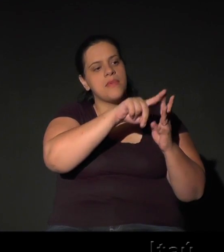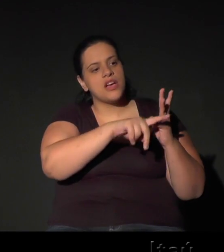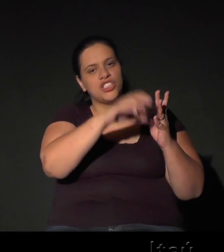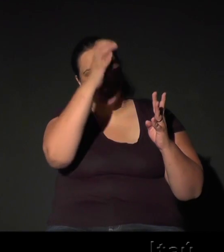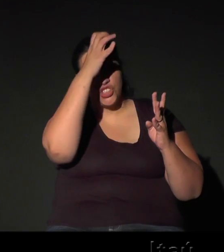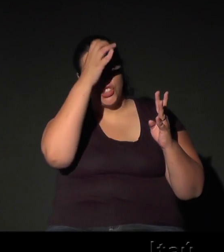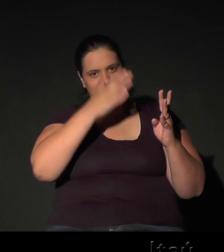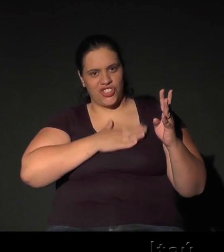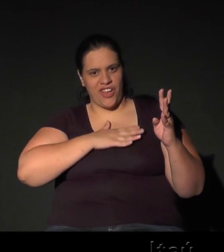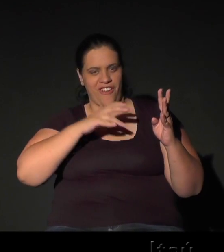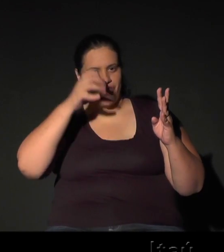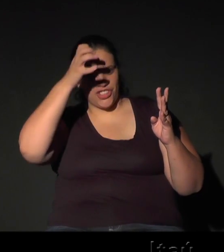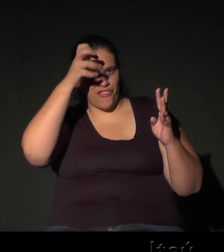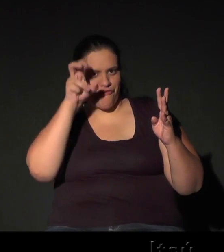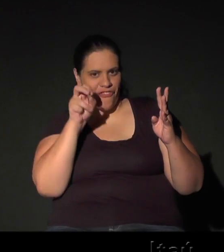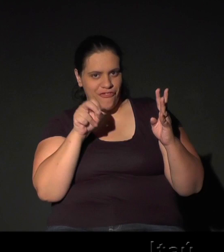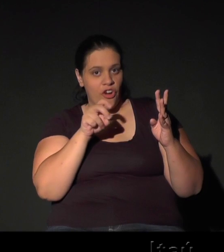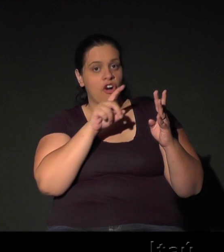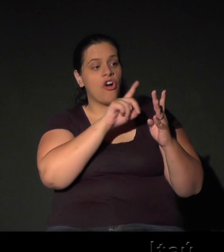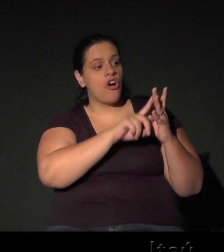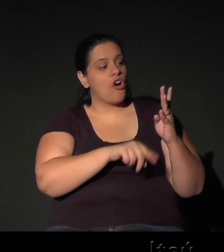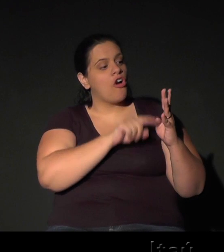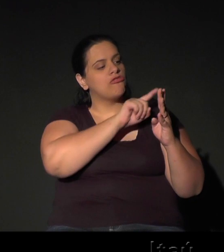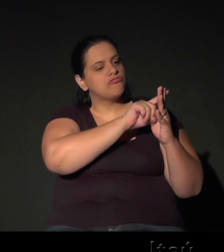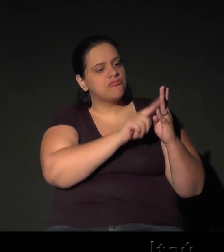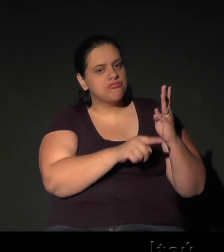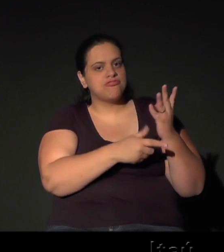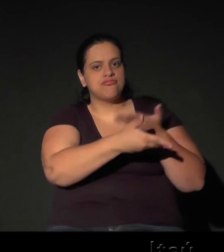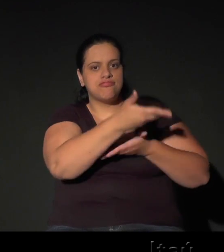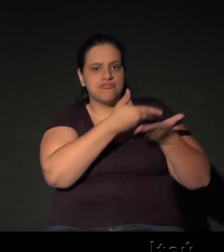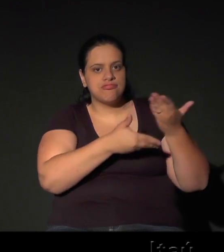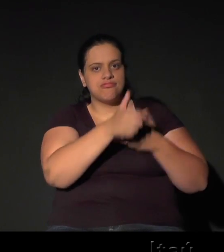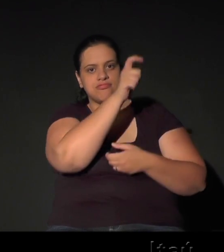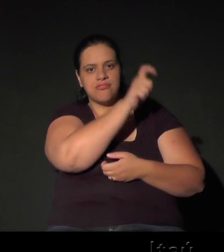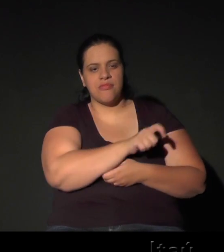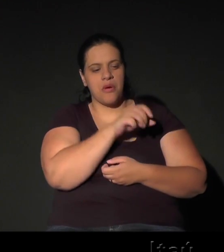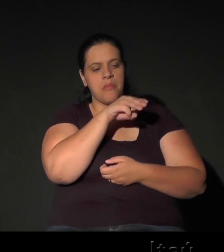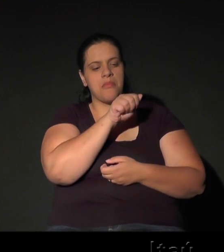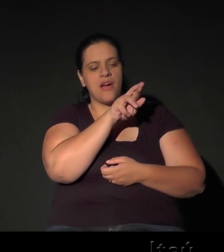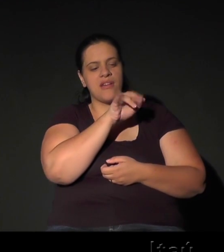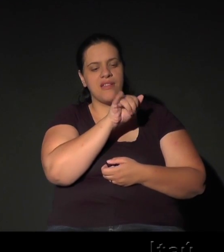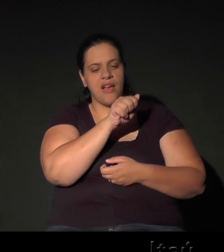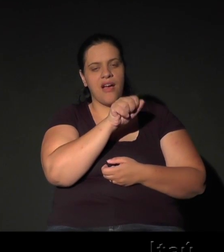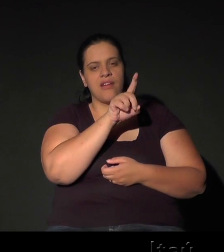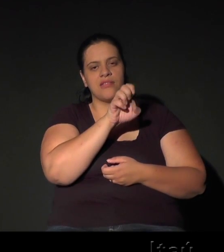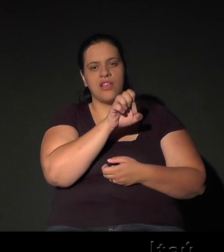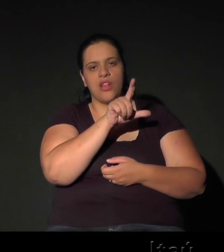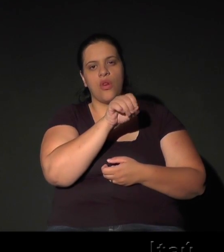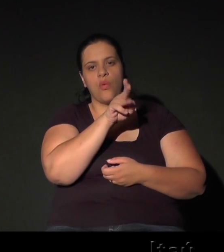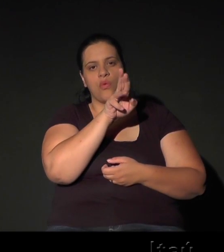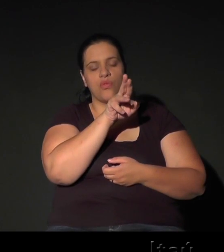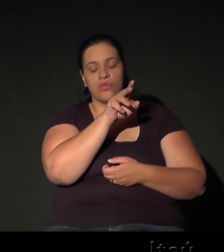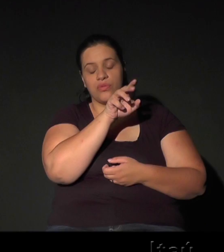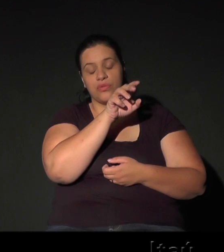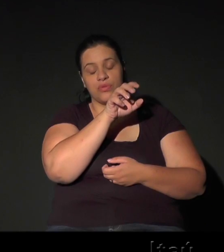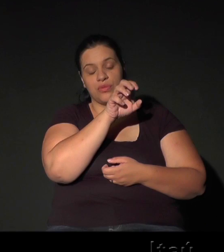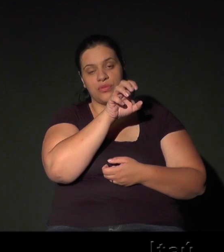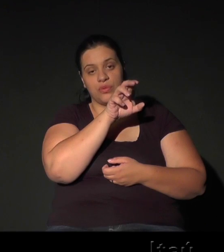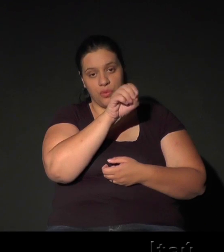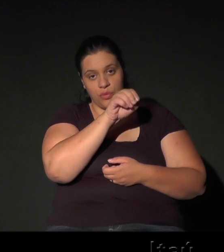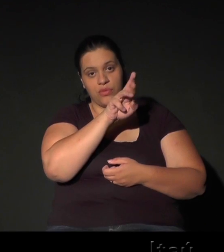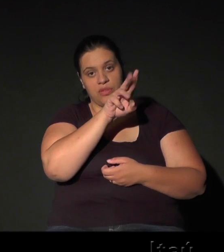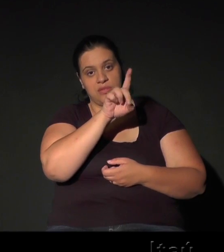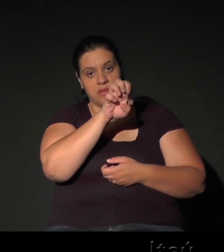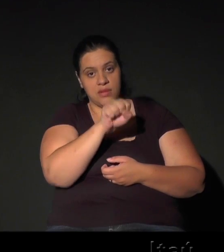coordenada Por essa grande guerreira essa grande mulher que é Maria de lur de Souza essa bananeira